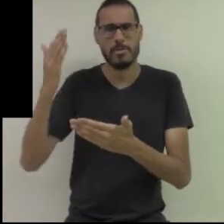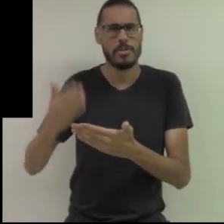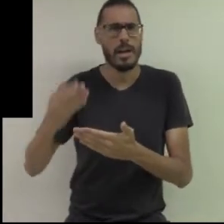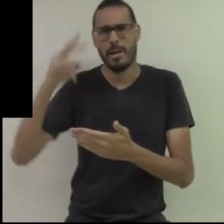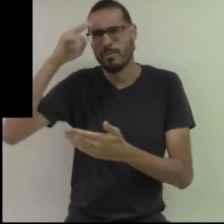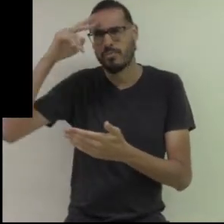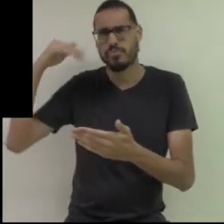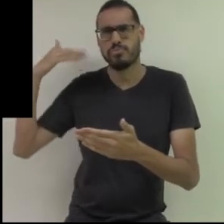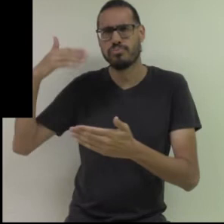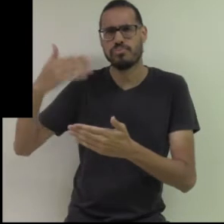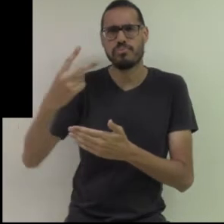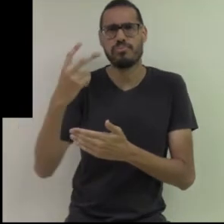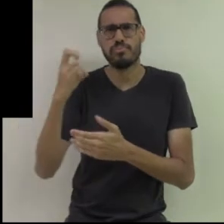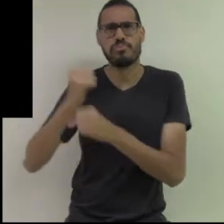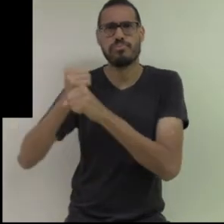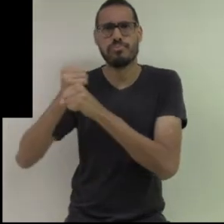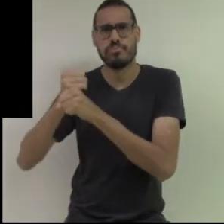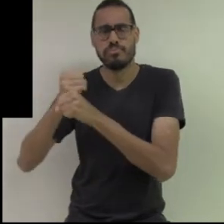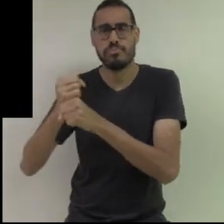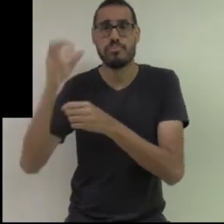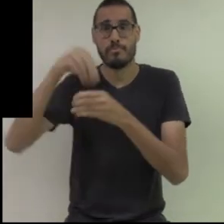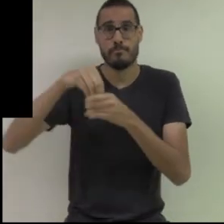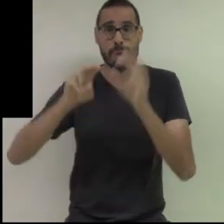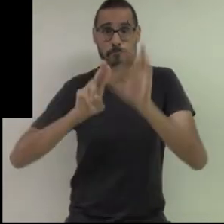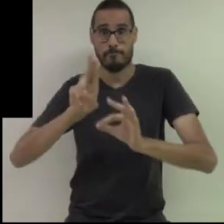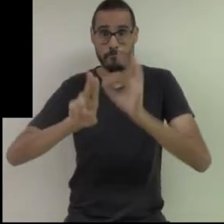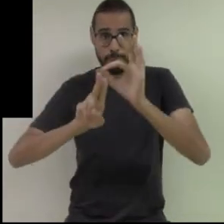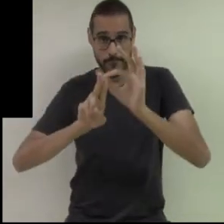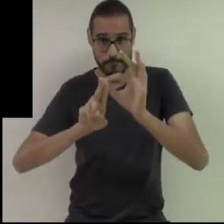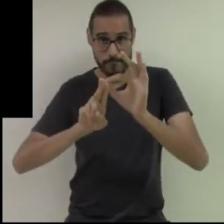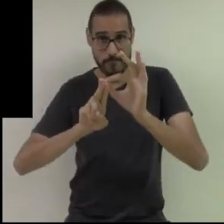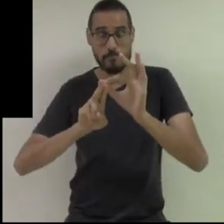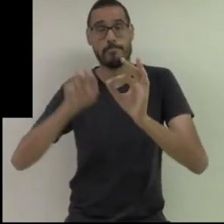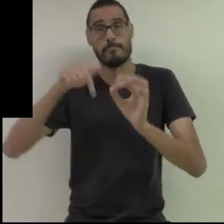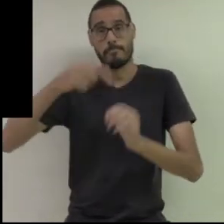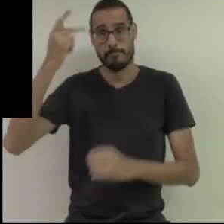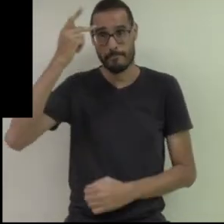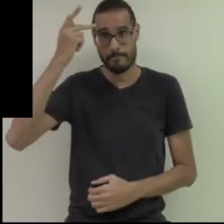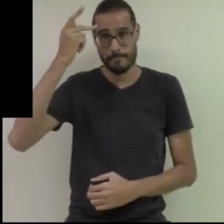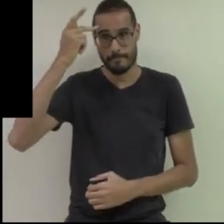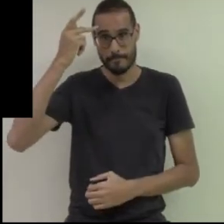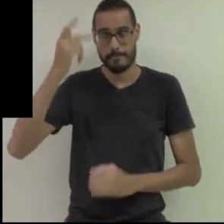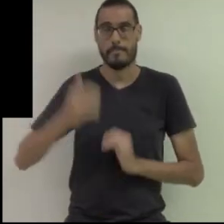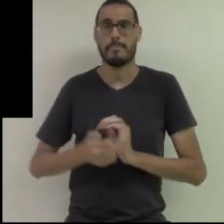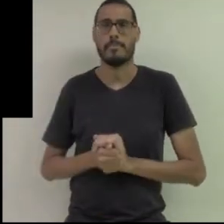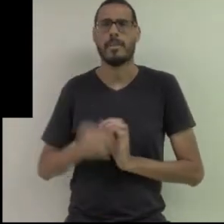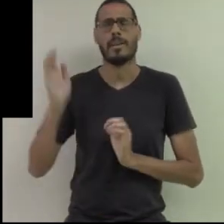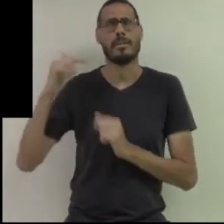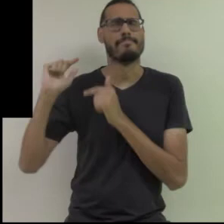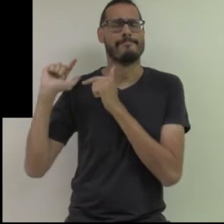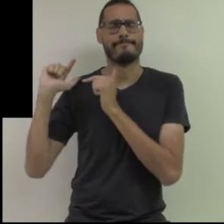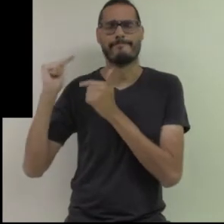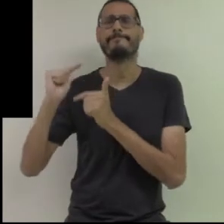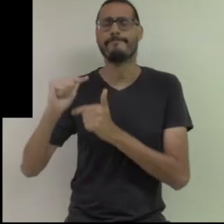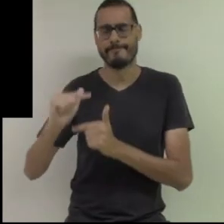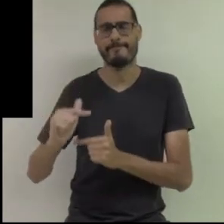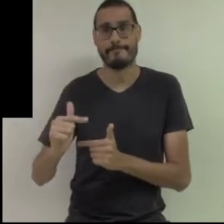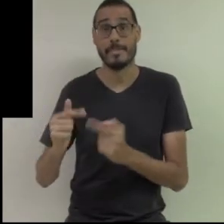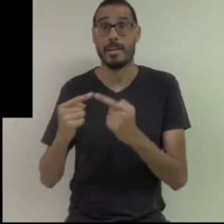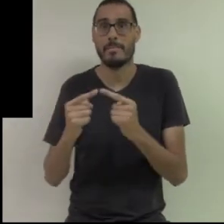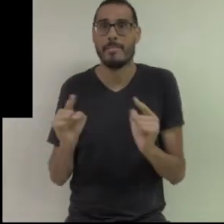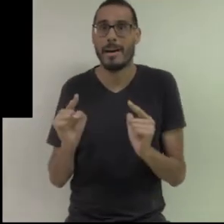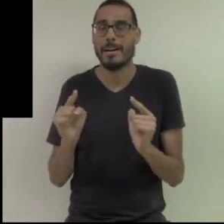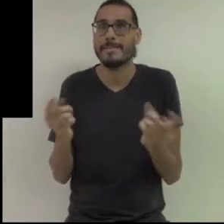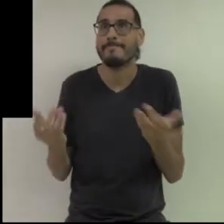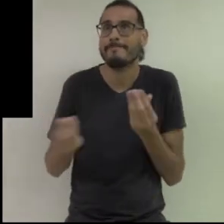25 anos de história, localizada em uma universidade federal, a primeira do estado de São Paulo. Tradição não nos falta, mas